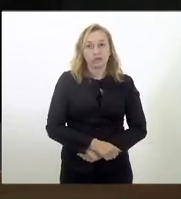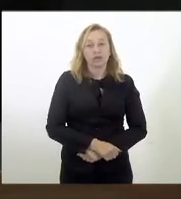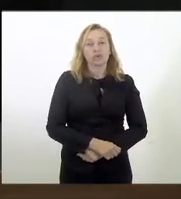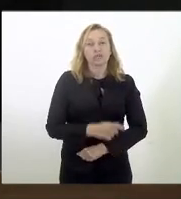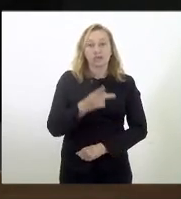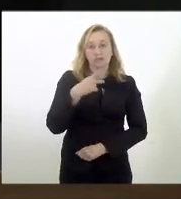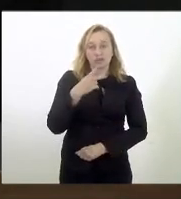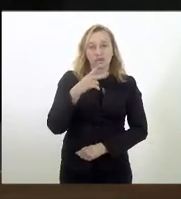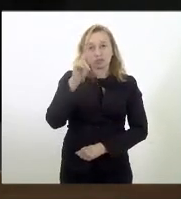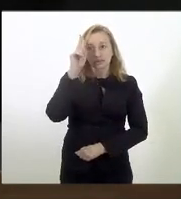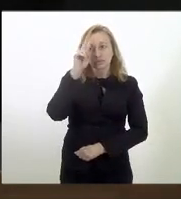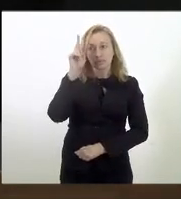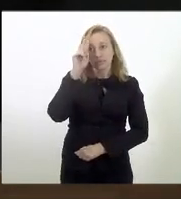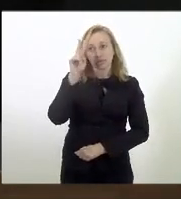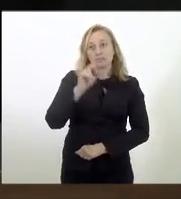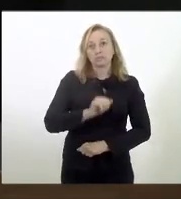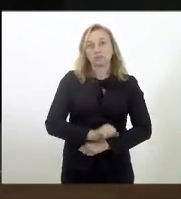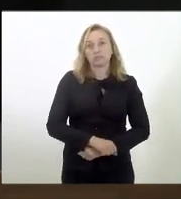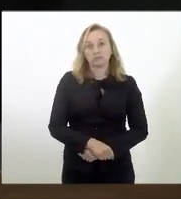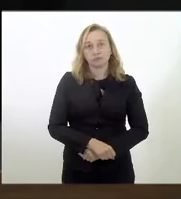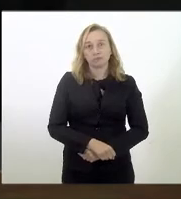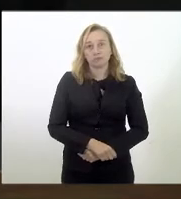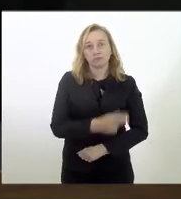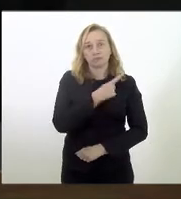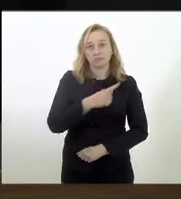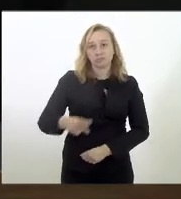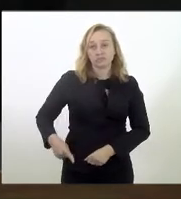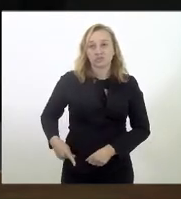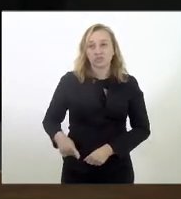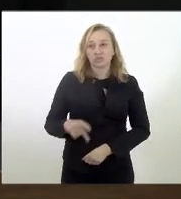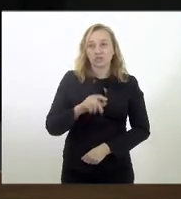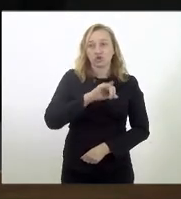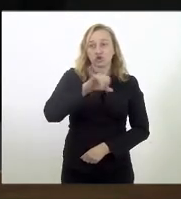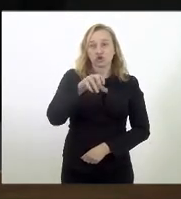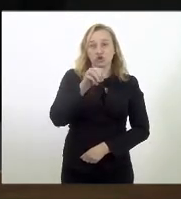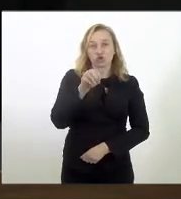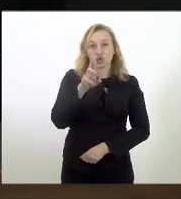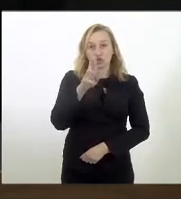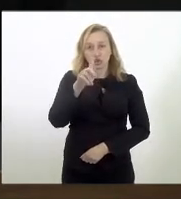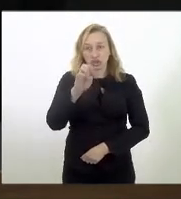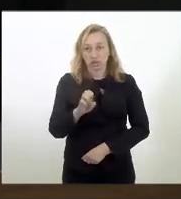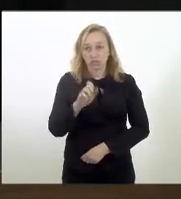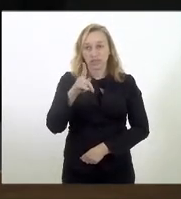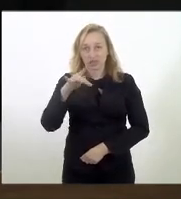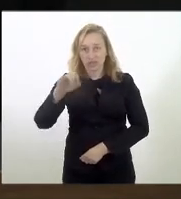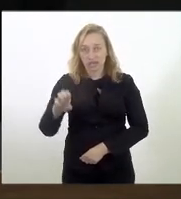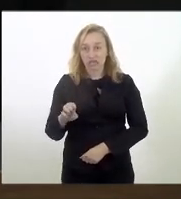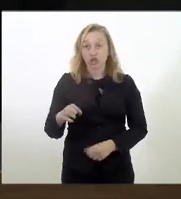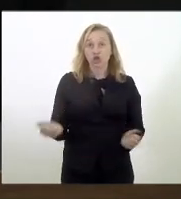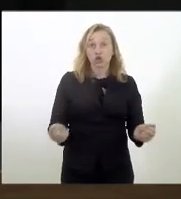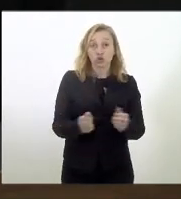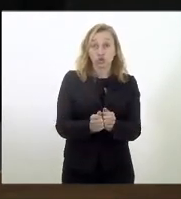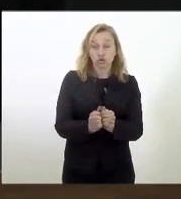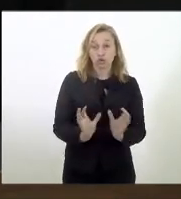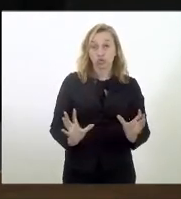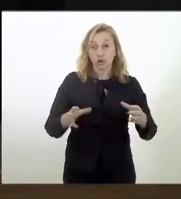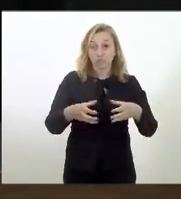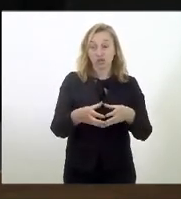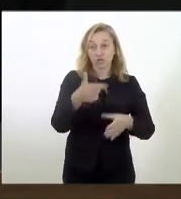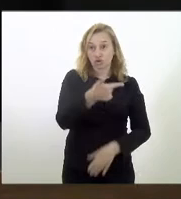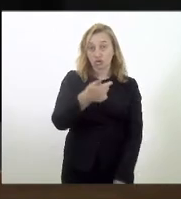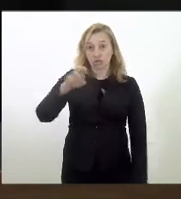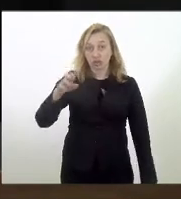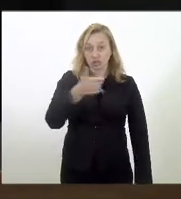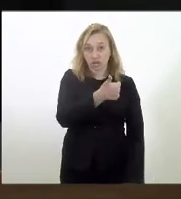fazer essa lembrança do presidente Jorge Pisciani, que juntamente com a mesa